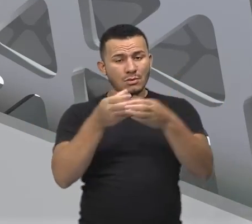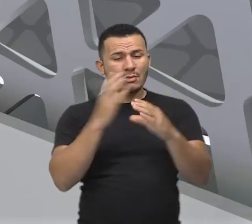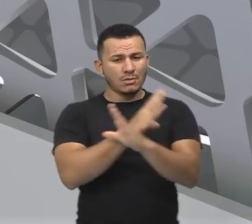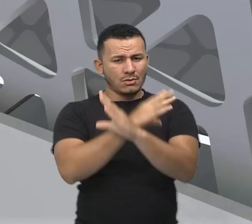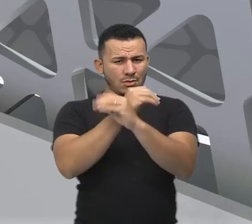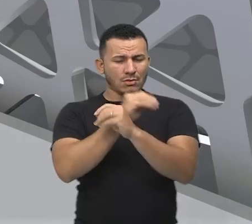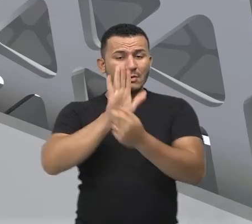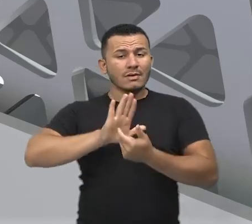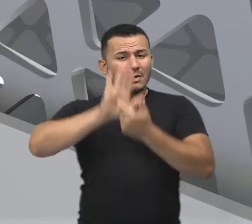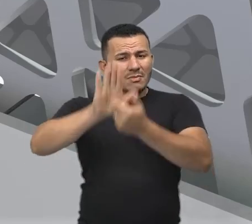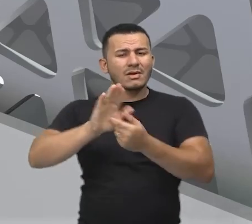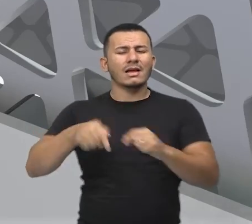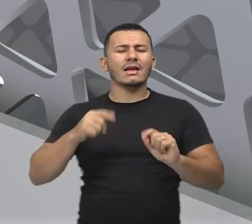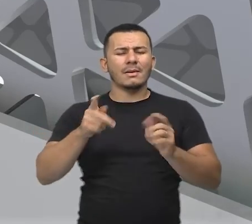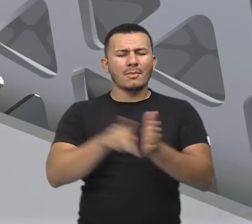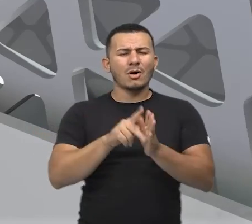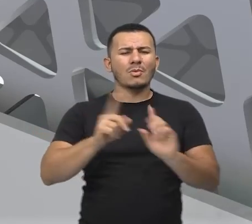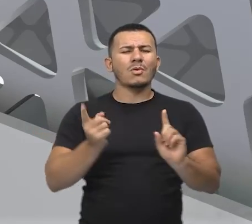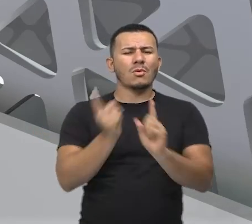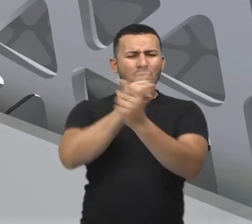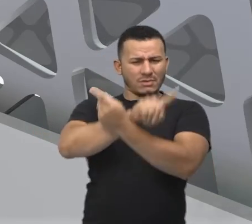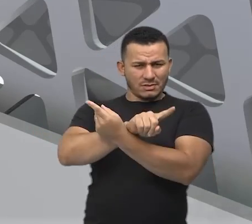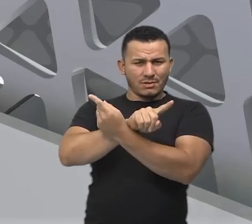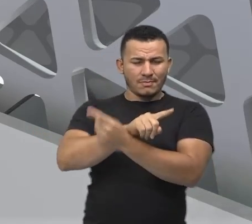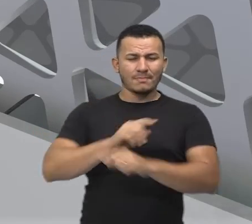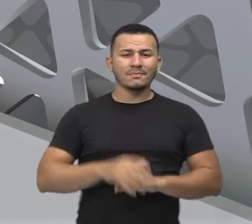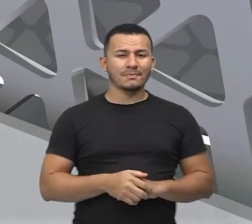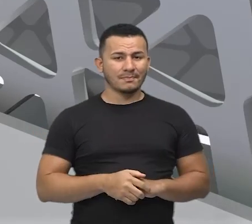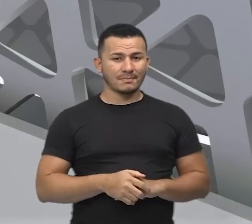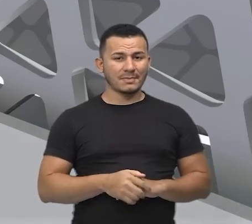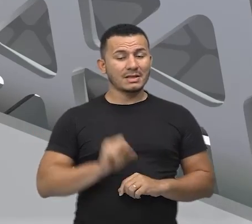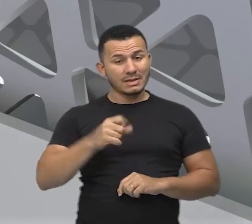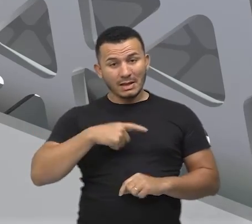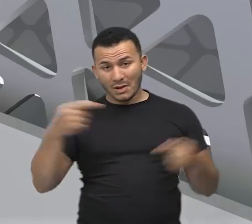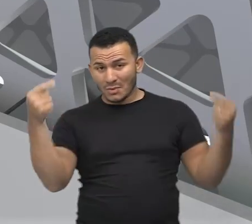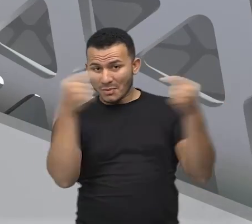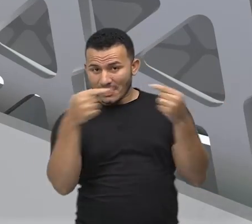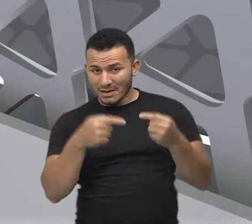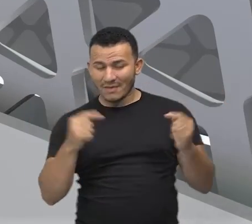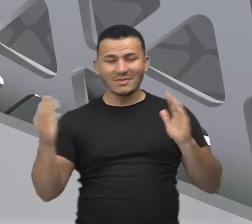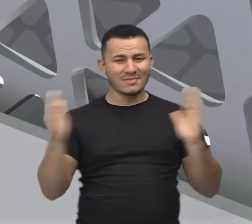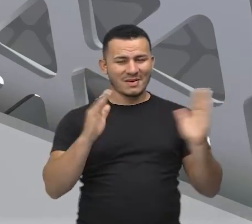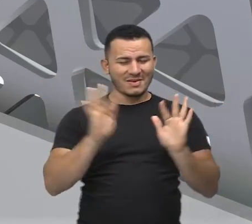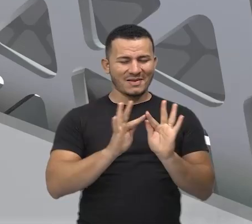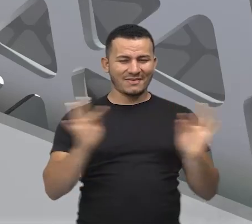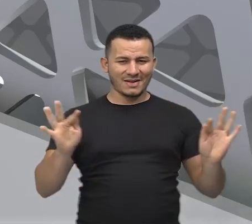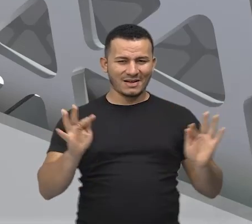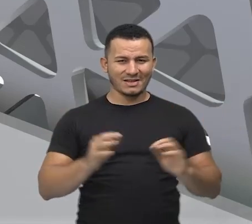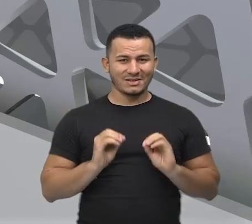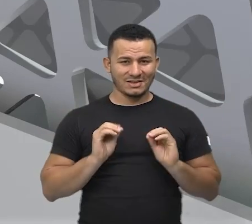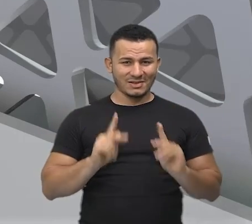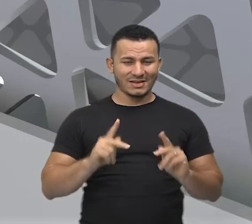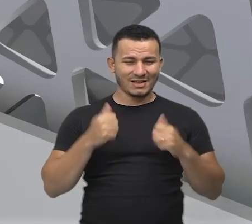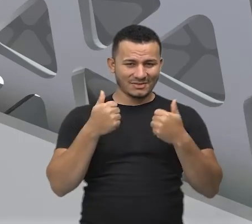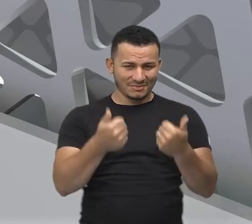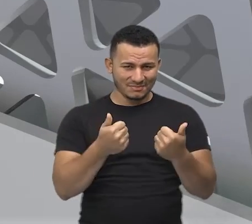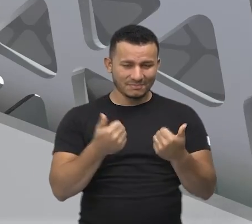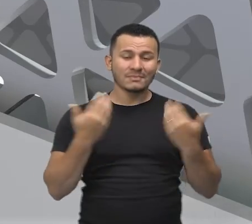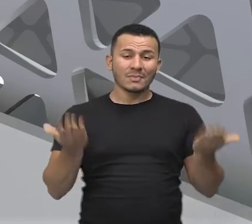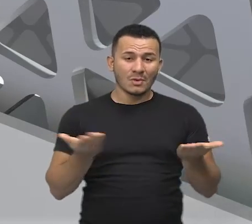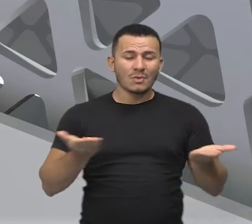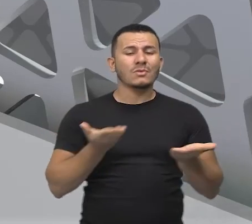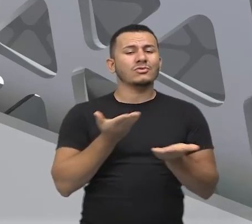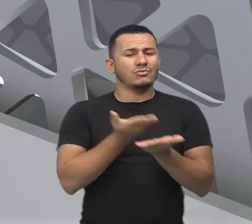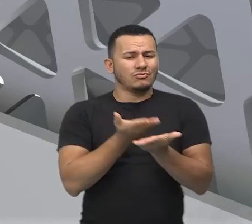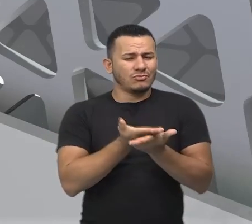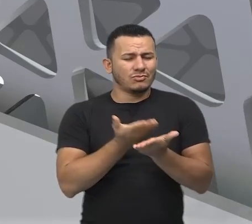conjunções que trazem essa ideia de oposição, de adversidade, quando conectam os períodos, certo? Então,